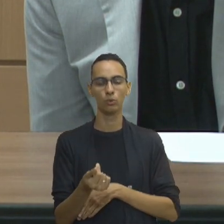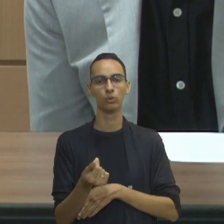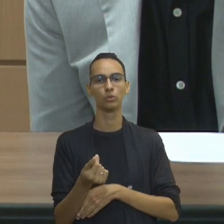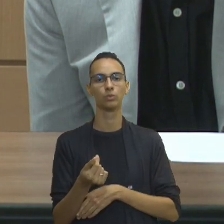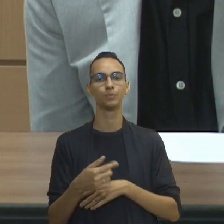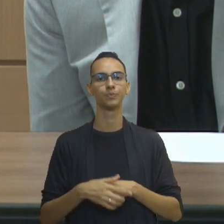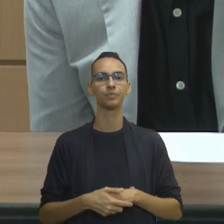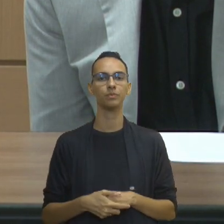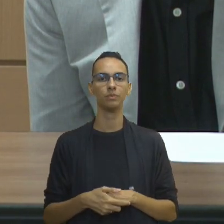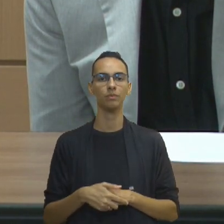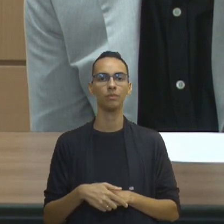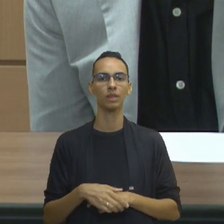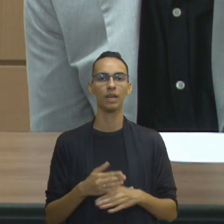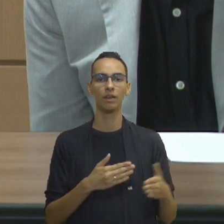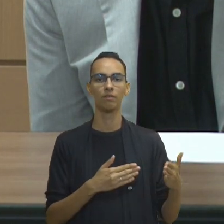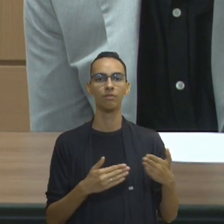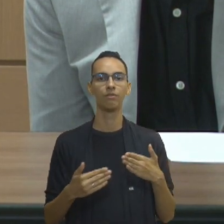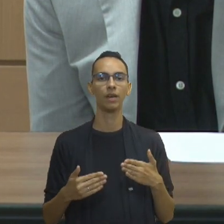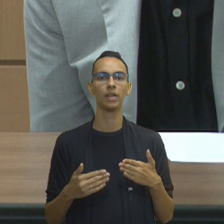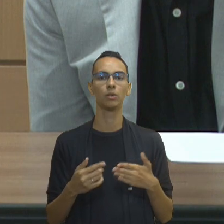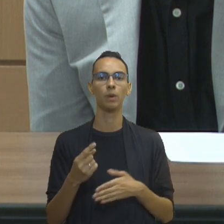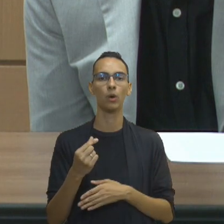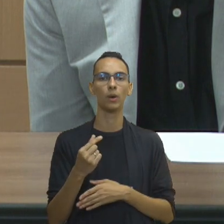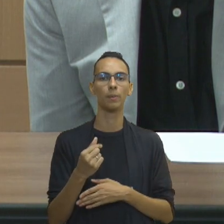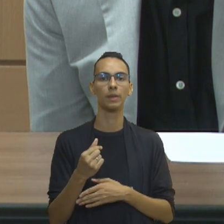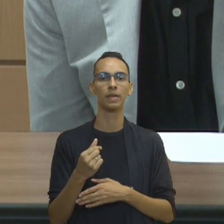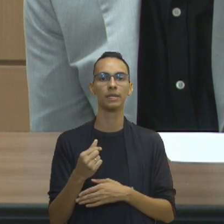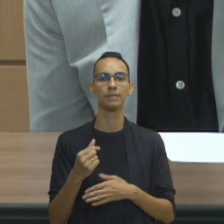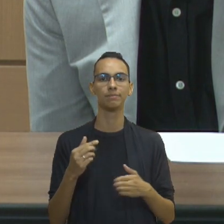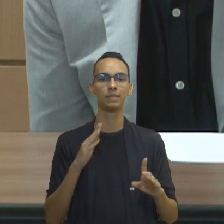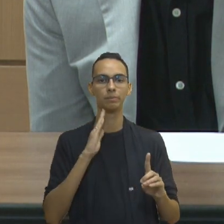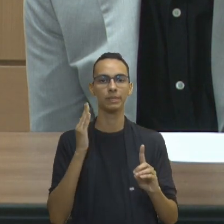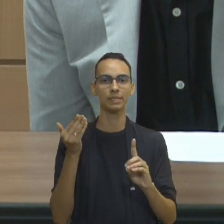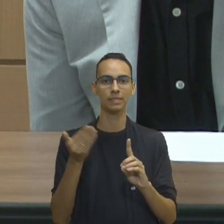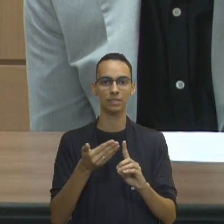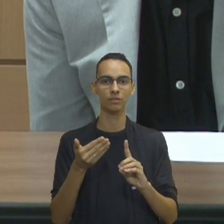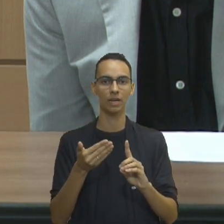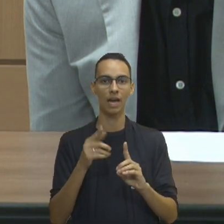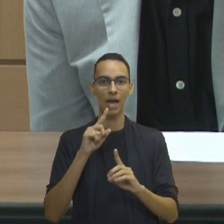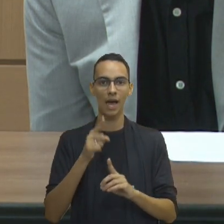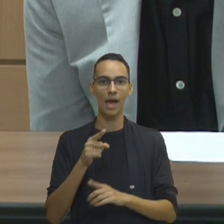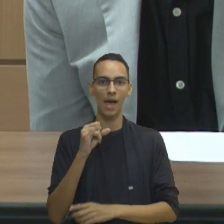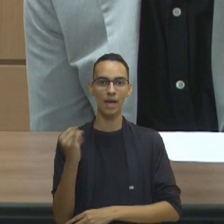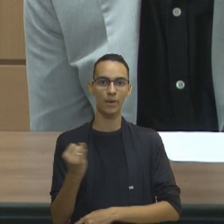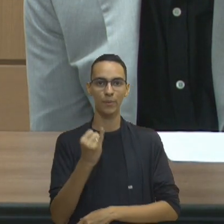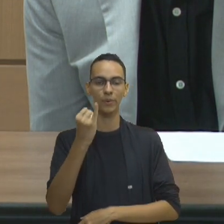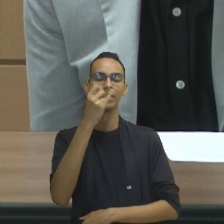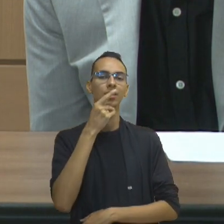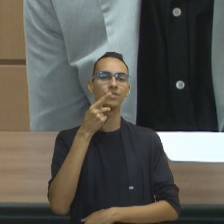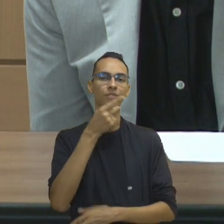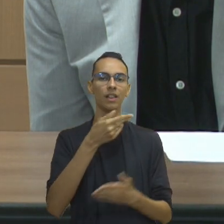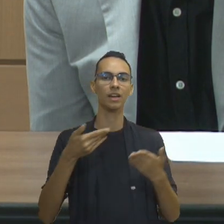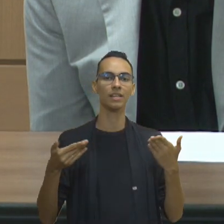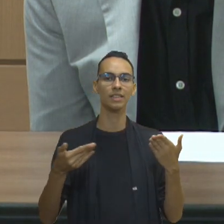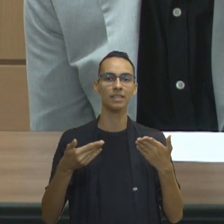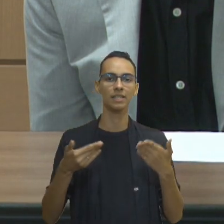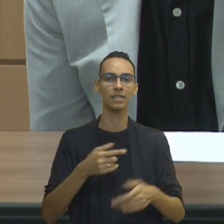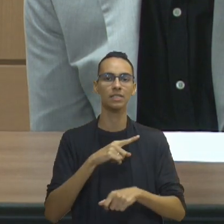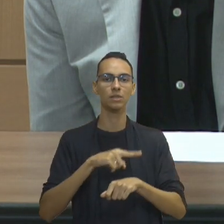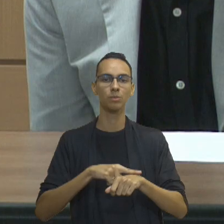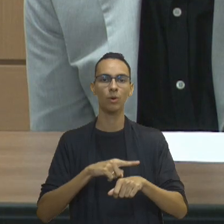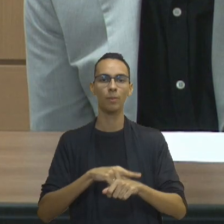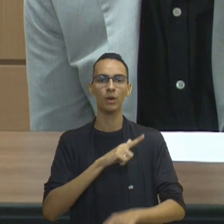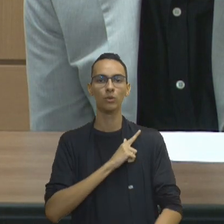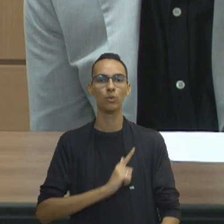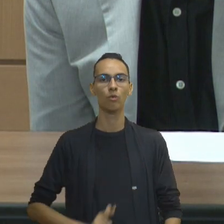rubrica específica, que é diferente desse recurso total. Tá? E é importante frisar que, neste momento, o governo já apresentou um